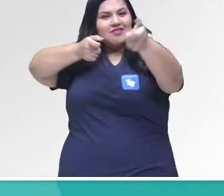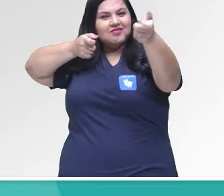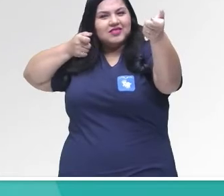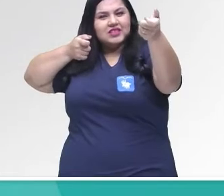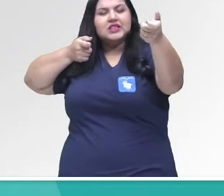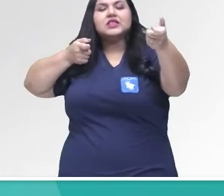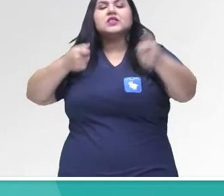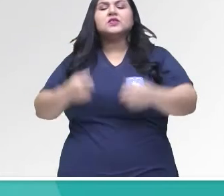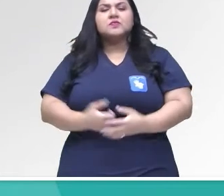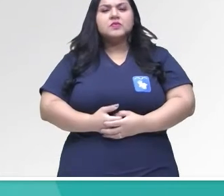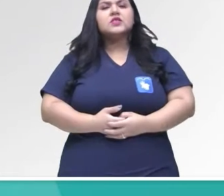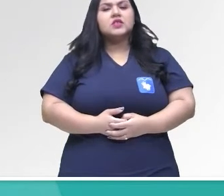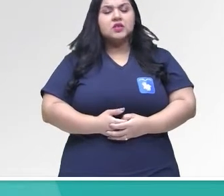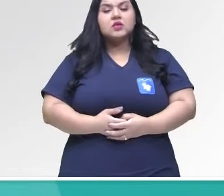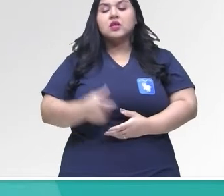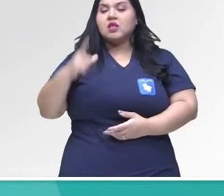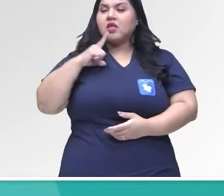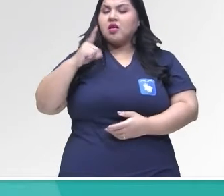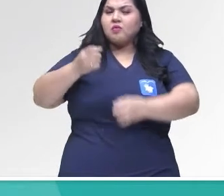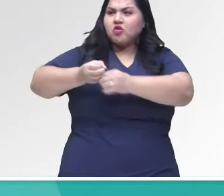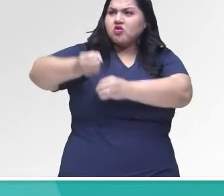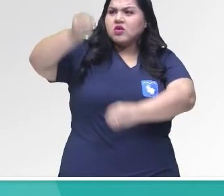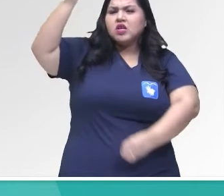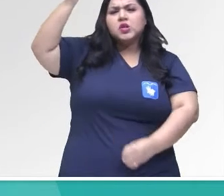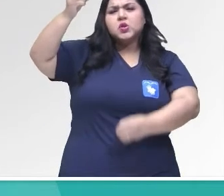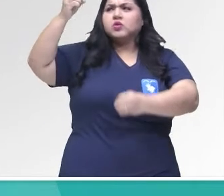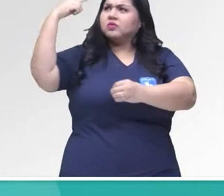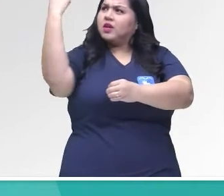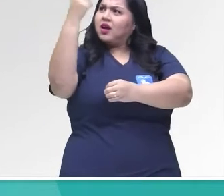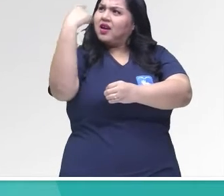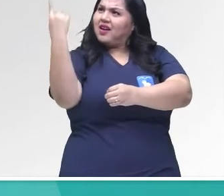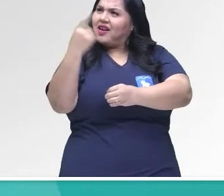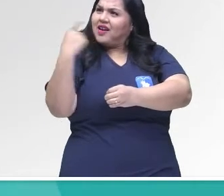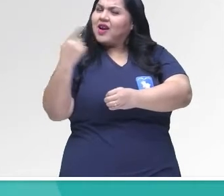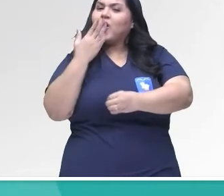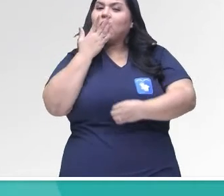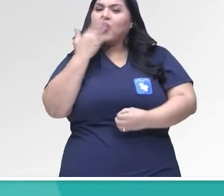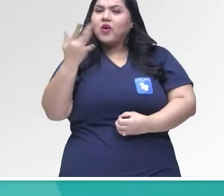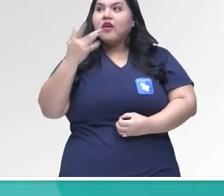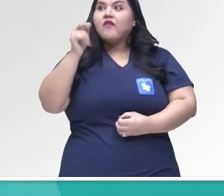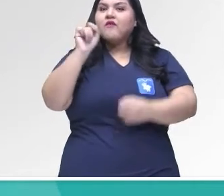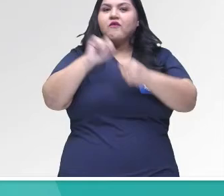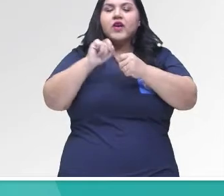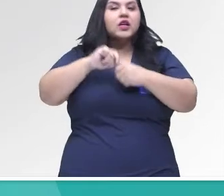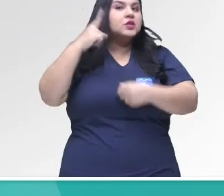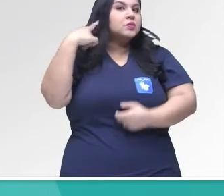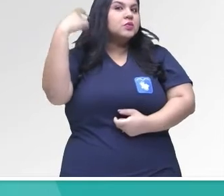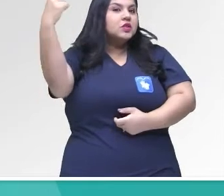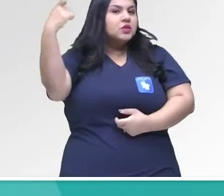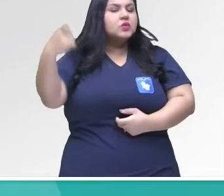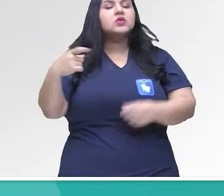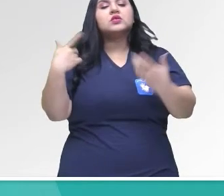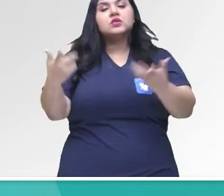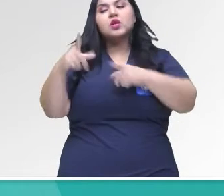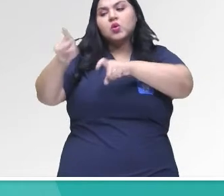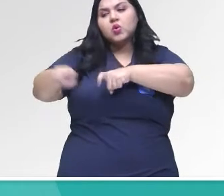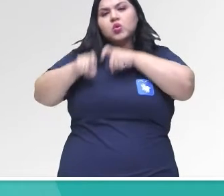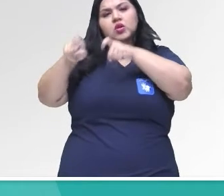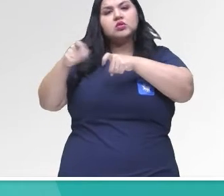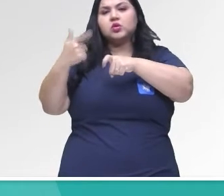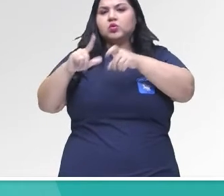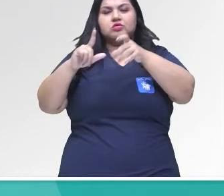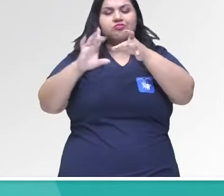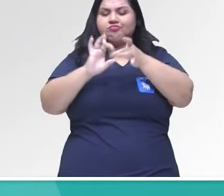que é essa lança que eles trazem na mão, todo enfeitado e vão fazendo uns barulhos. Então, o maracatu rural não tem